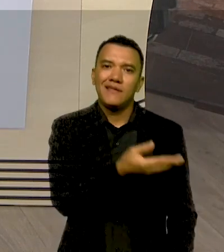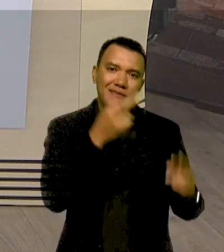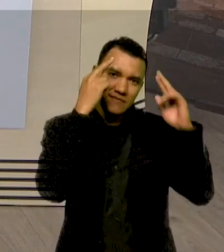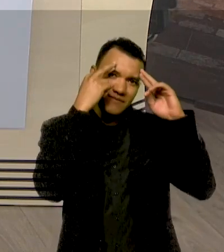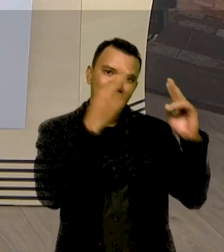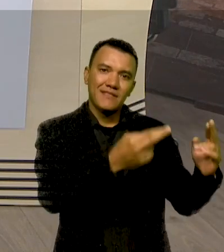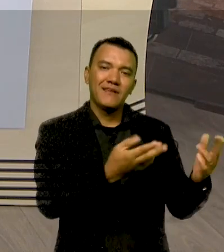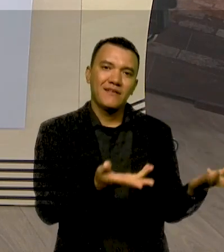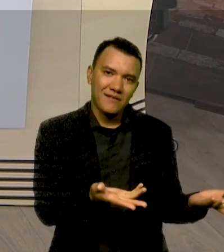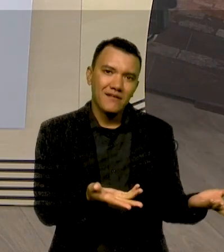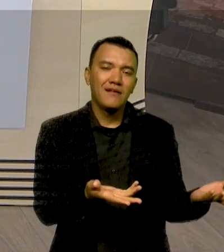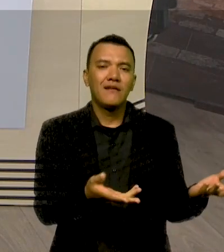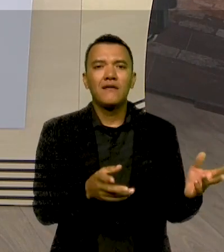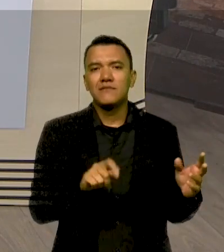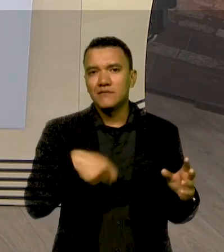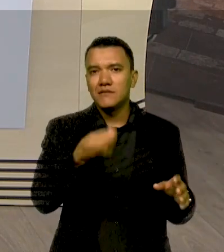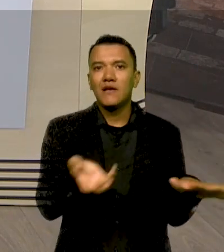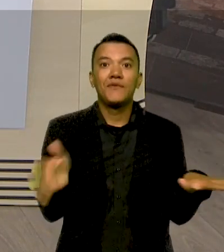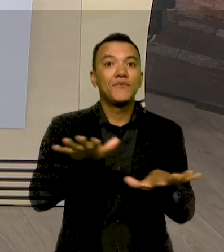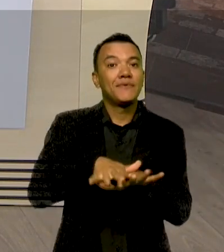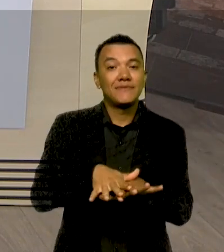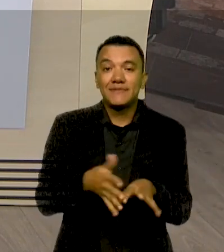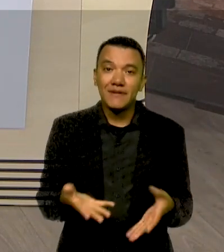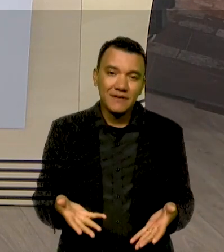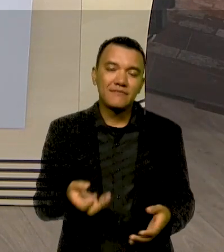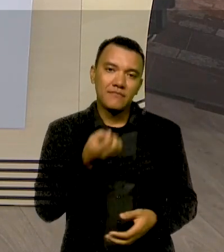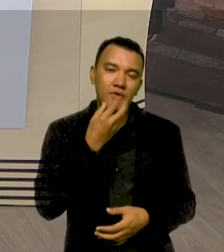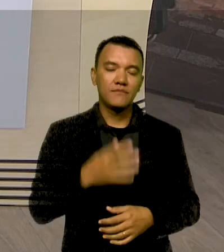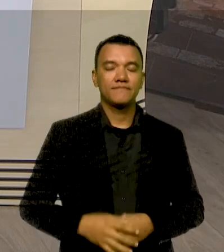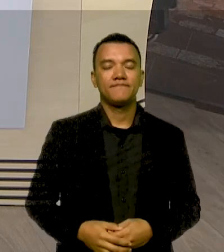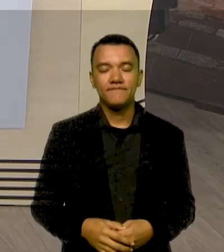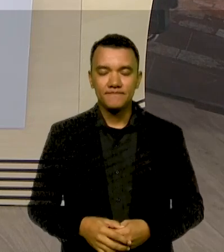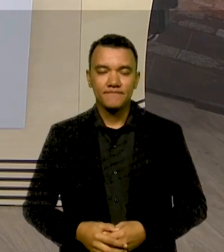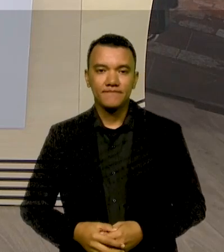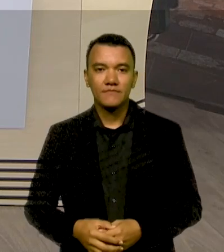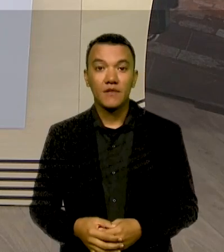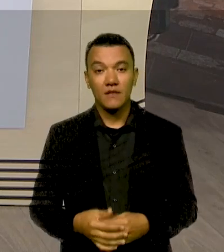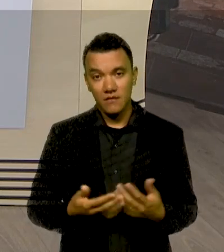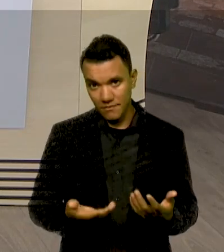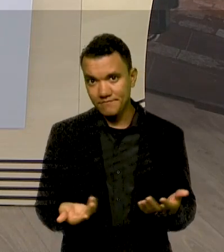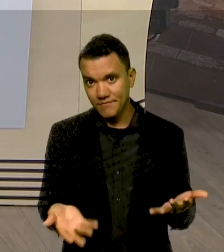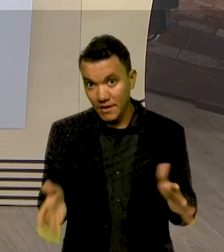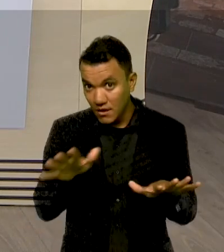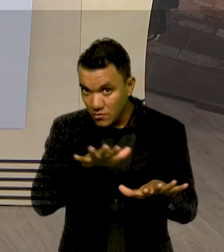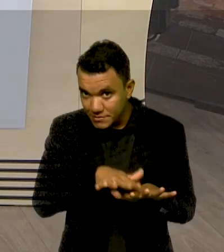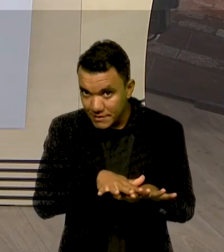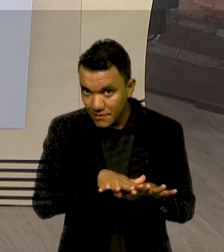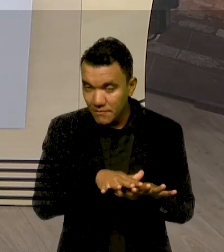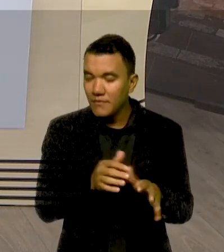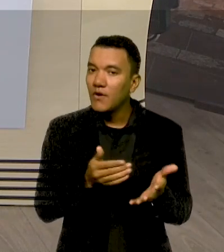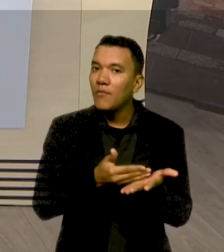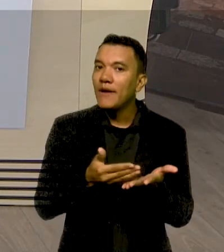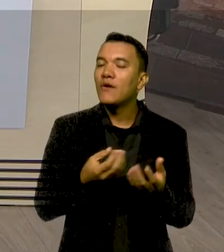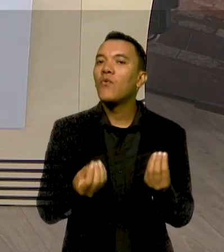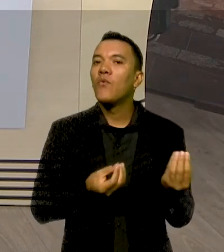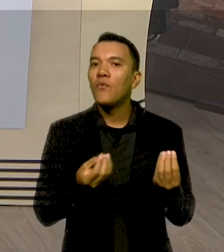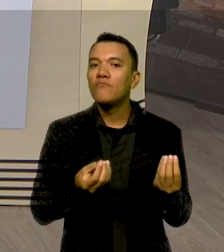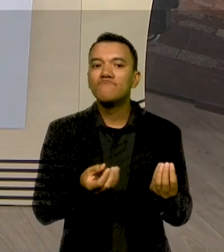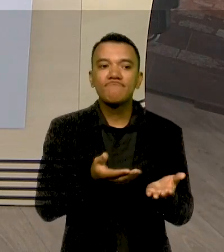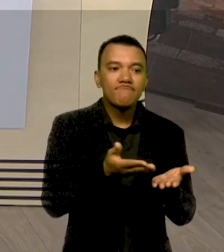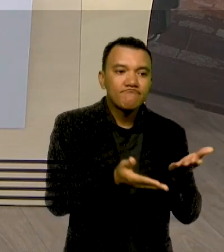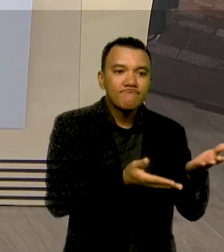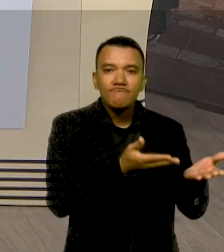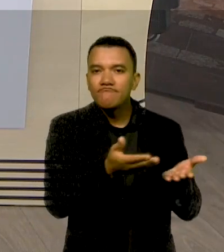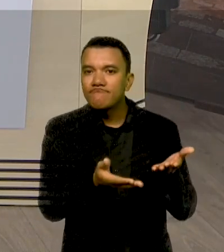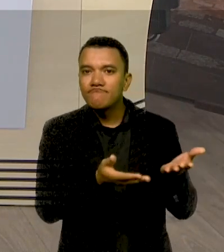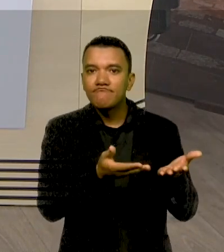buscando fazer essa inclusão no dia a dia. A inclusão, ela começa primeiro pela forma como a gente trata o outro, que é